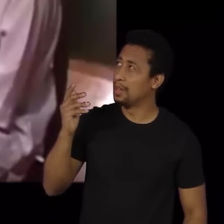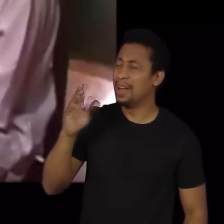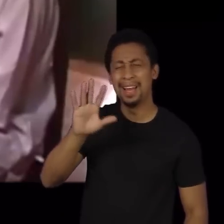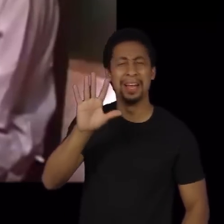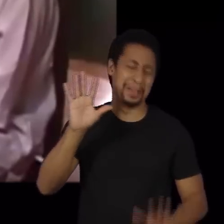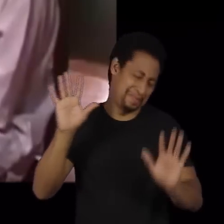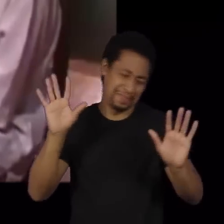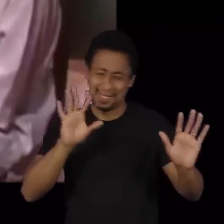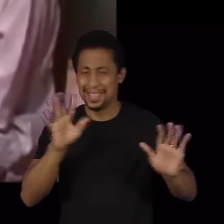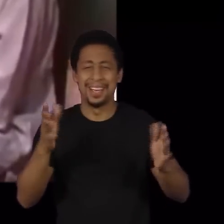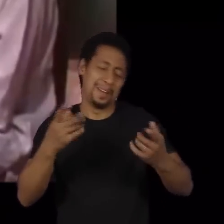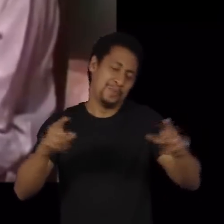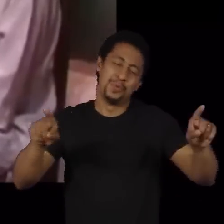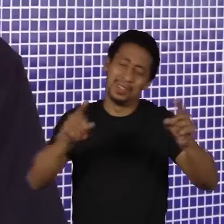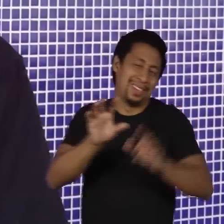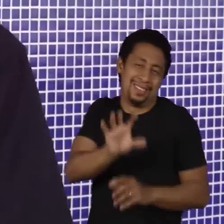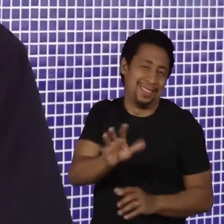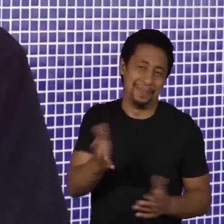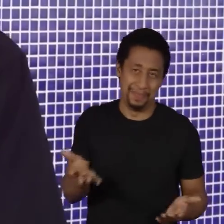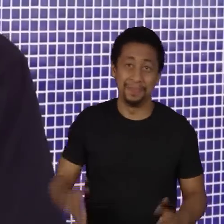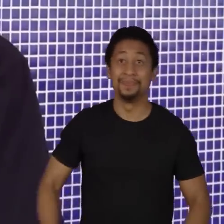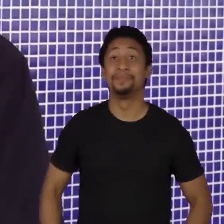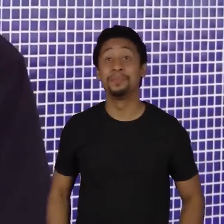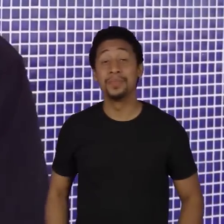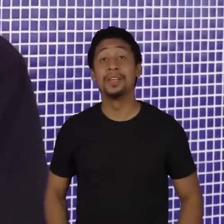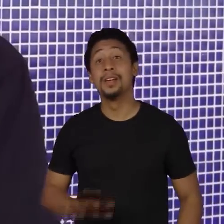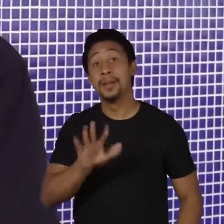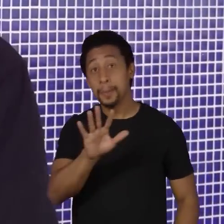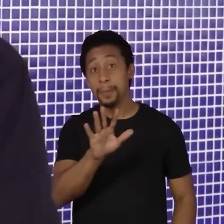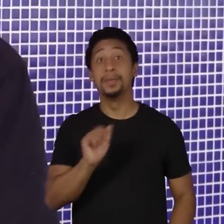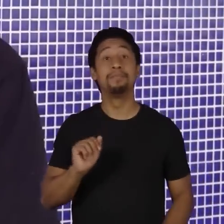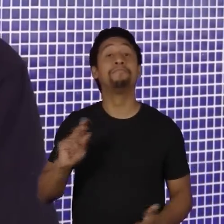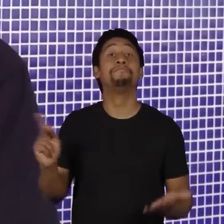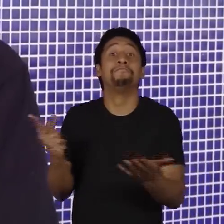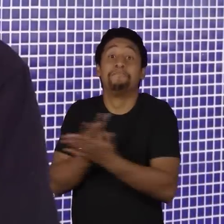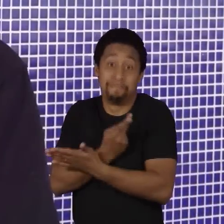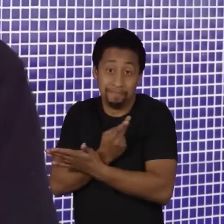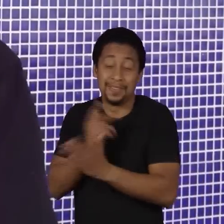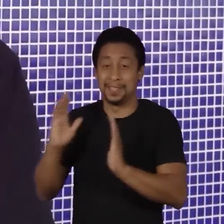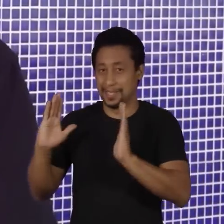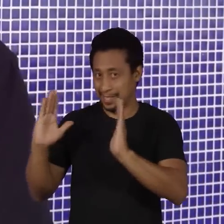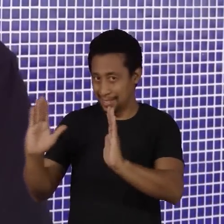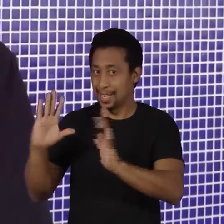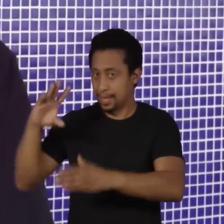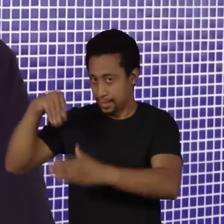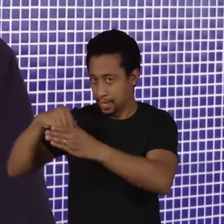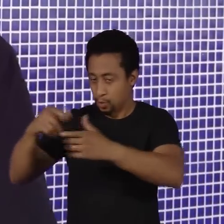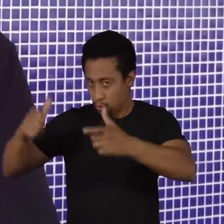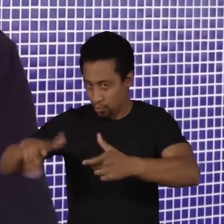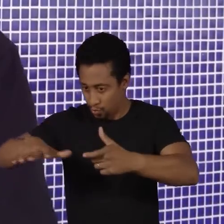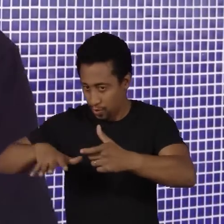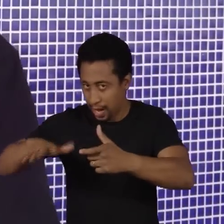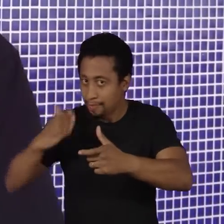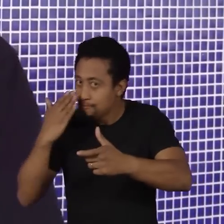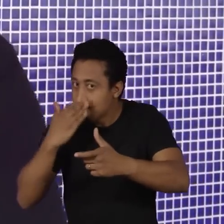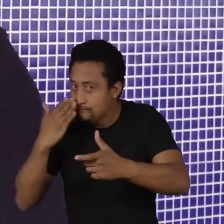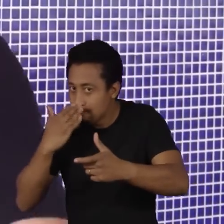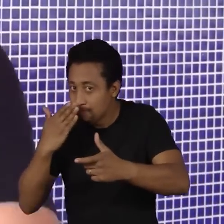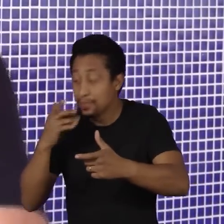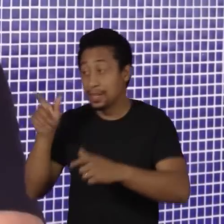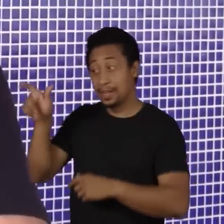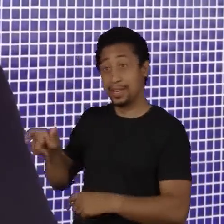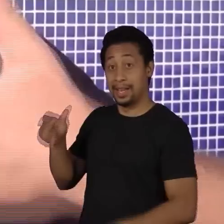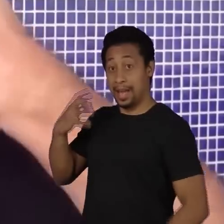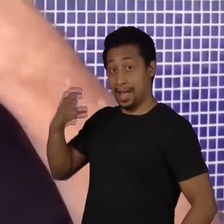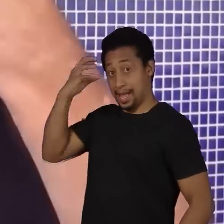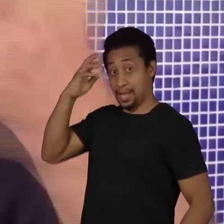Enfim, cantava essa música. E havia uma determinada cena, nesse Cabaré da Rainha Louca, em que ela ficava de